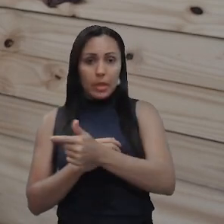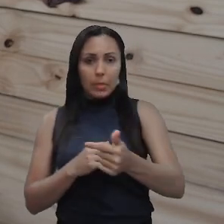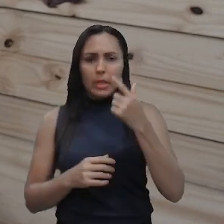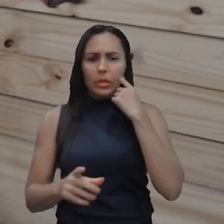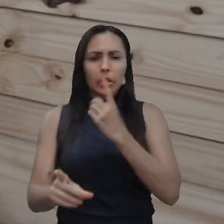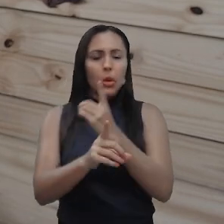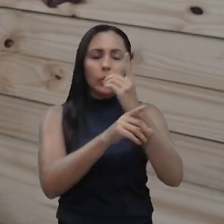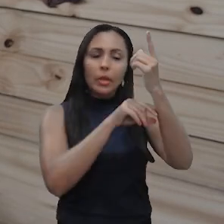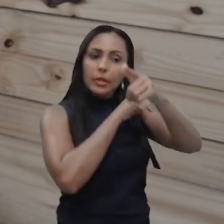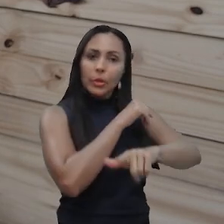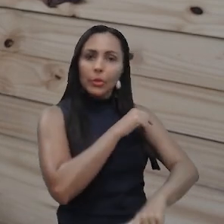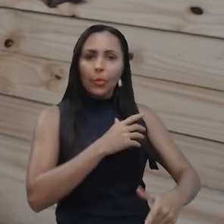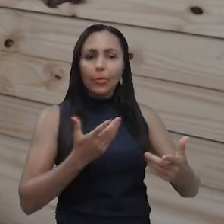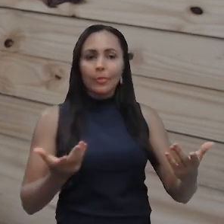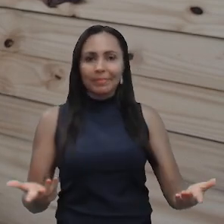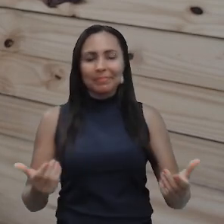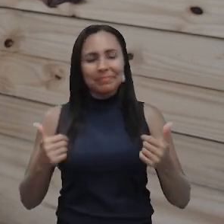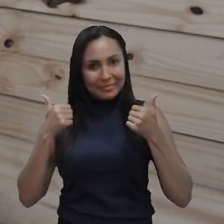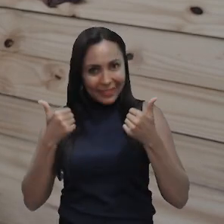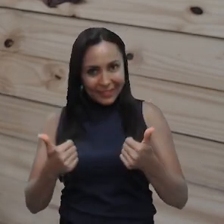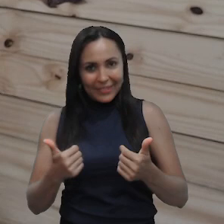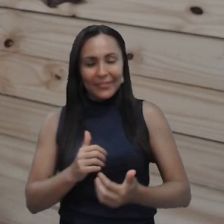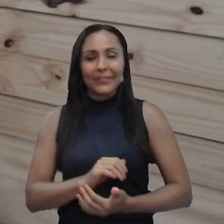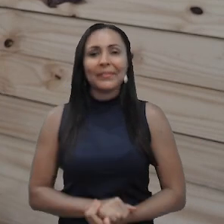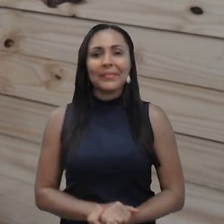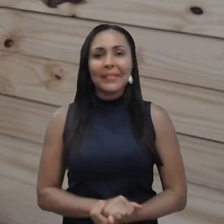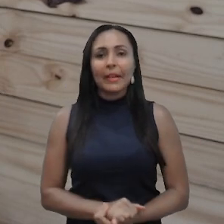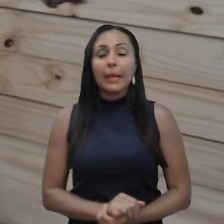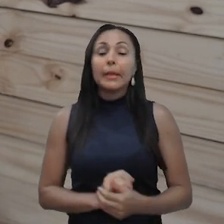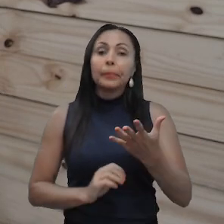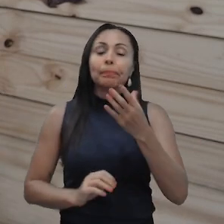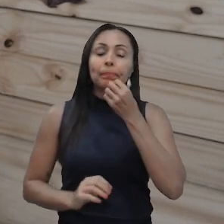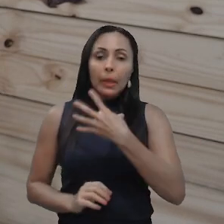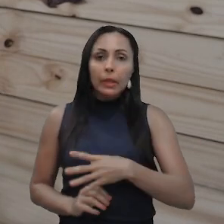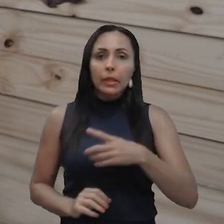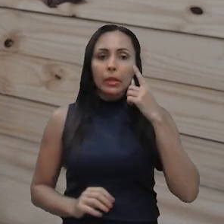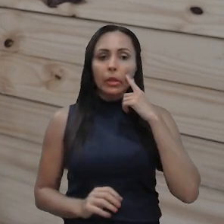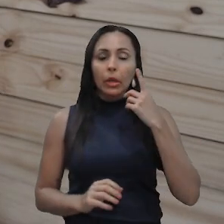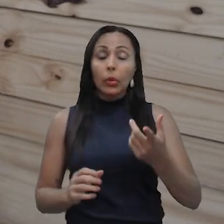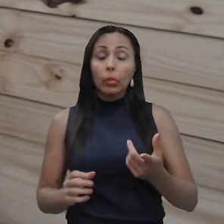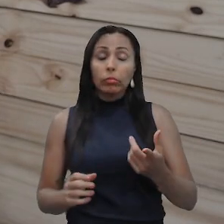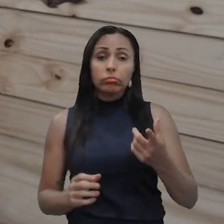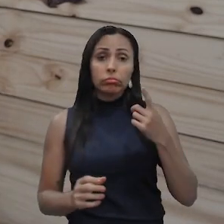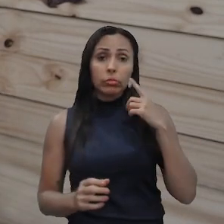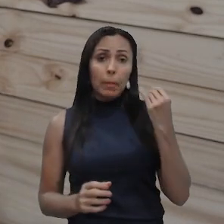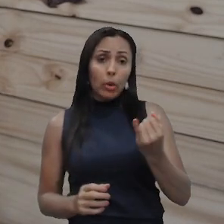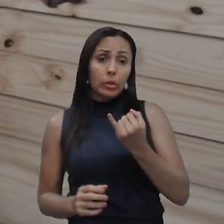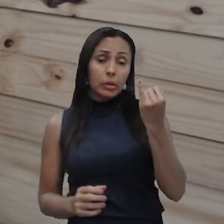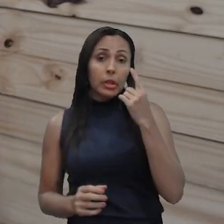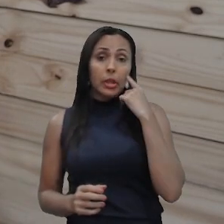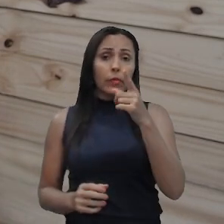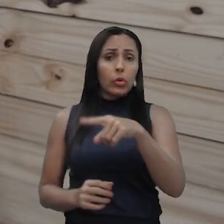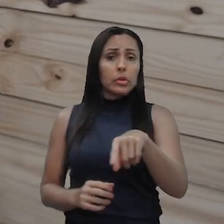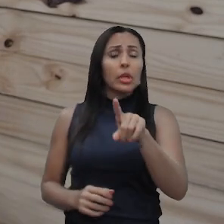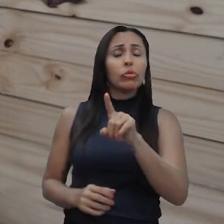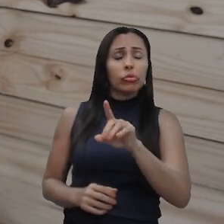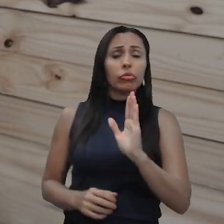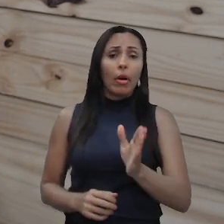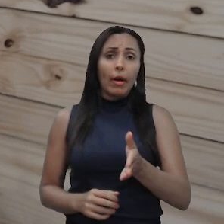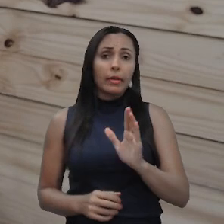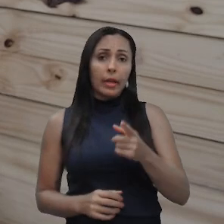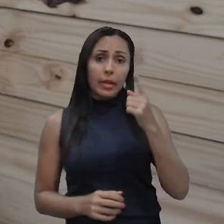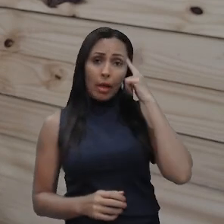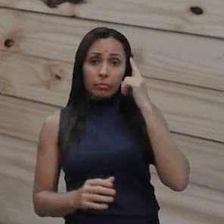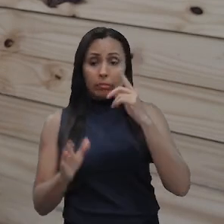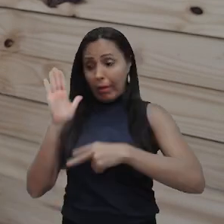novo nesse mesmo semestre, tá bom? Nesse mesmo módulo. Bem, o ideal é que você já tenha visto o